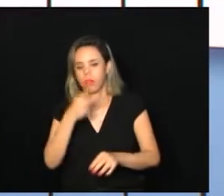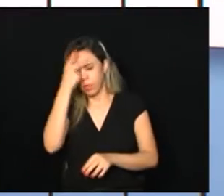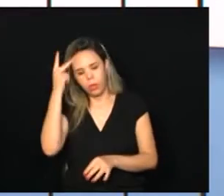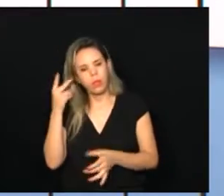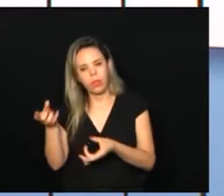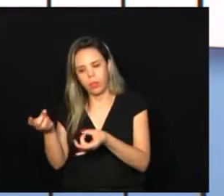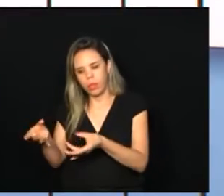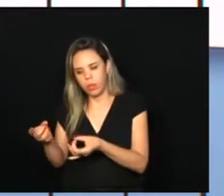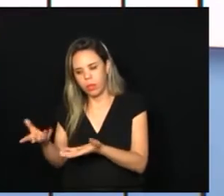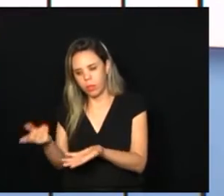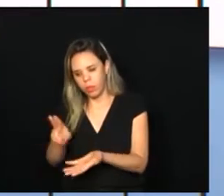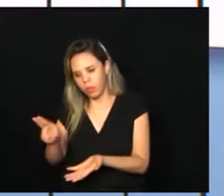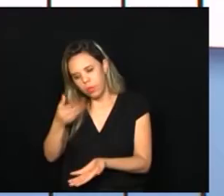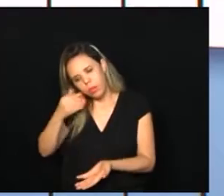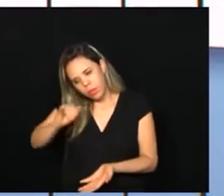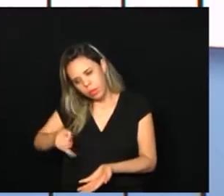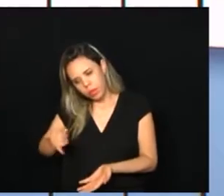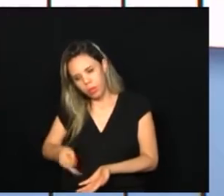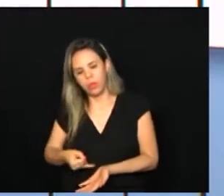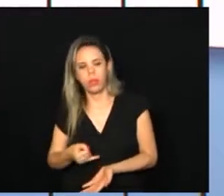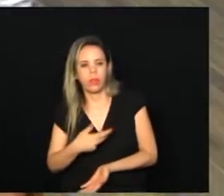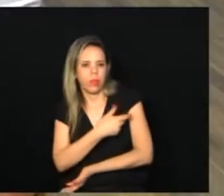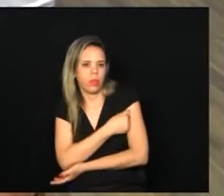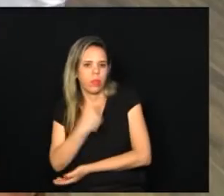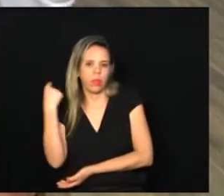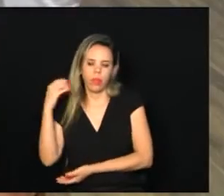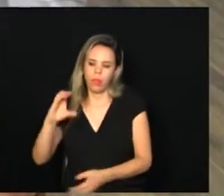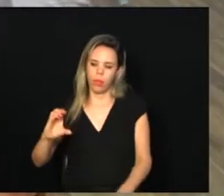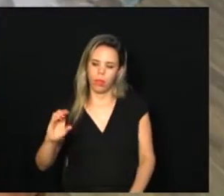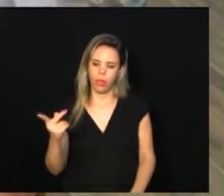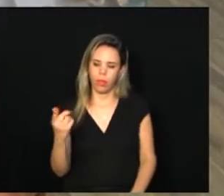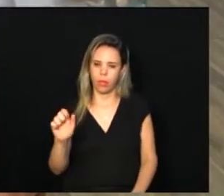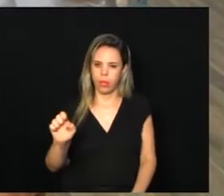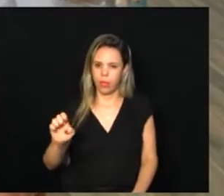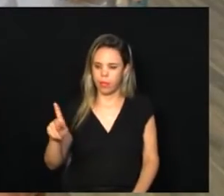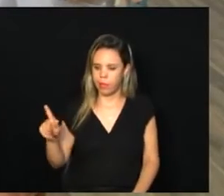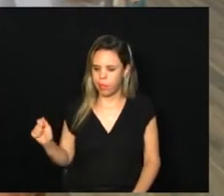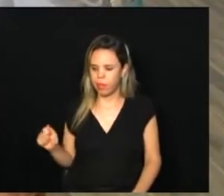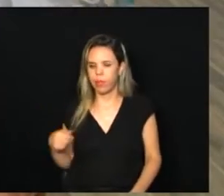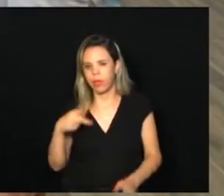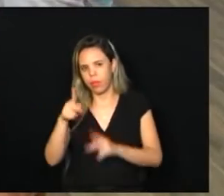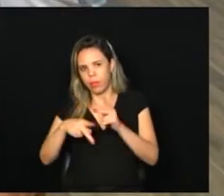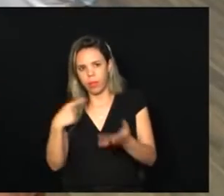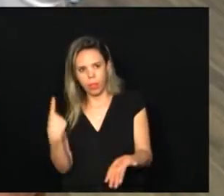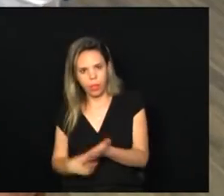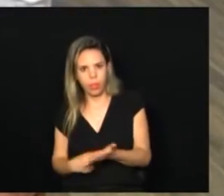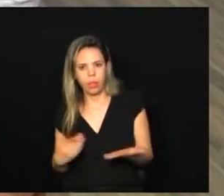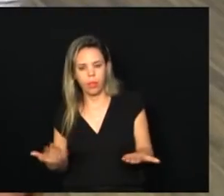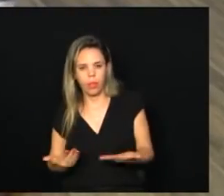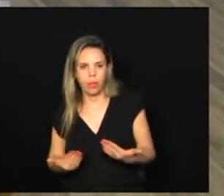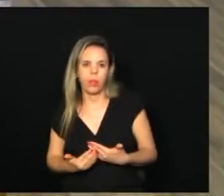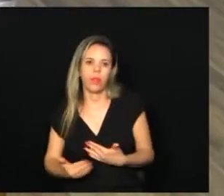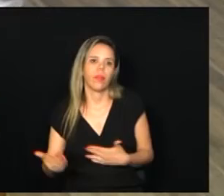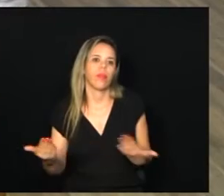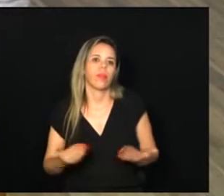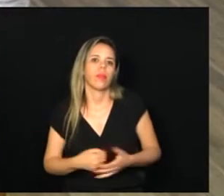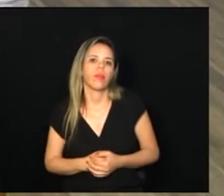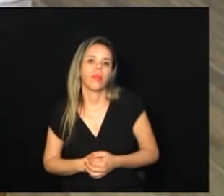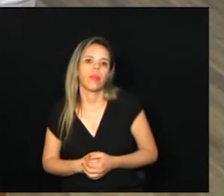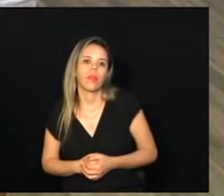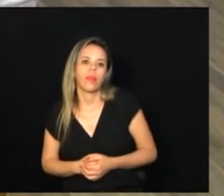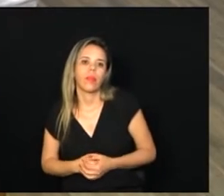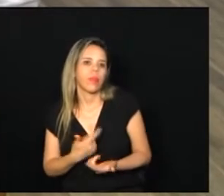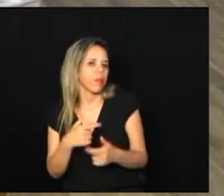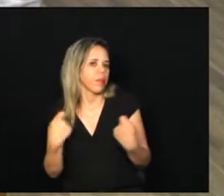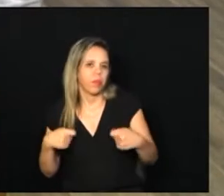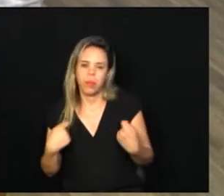as doses sobrantes. Antes a gente falava muito aqui, Gabriel, das pessoas que tinham que agendar. A partir de hoje,